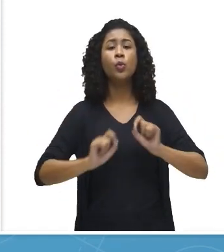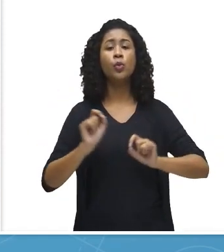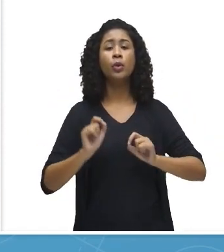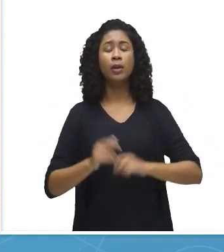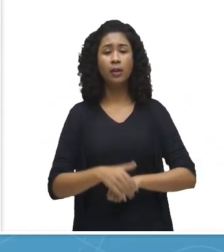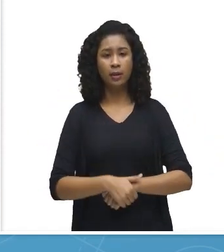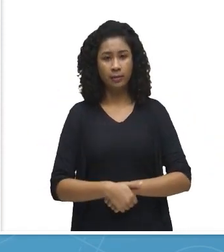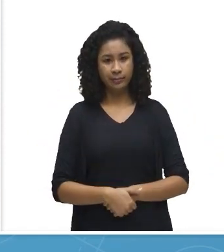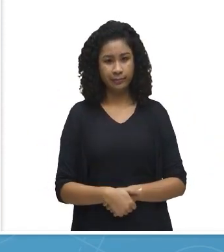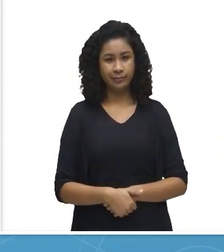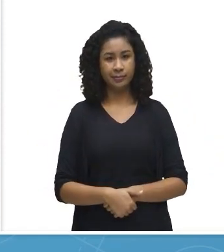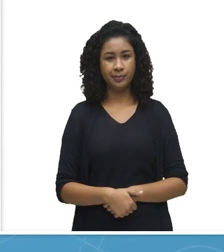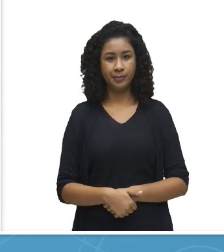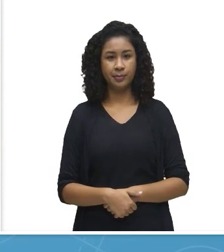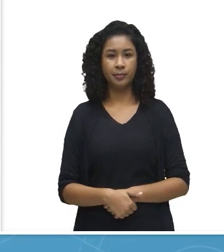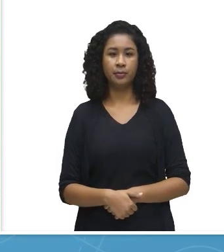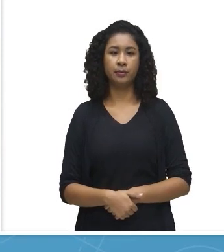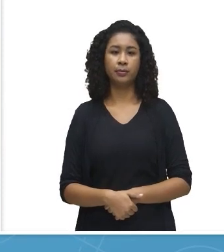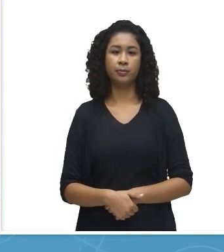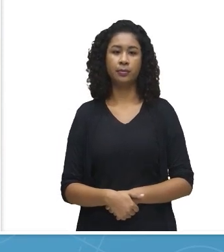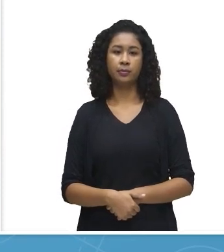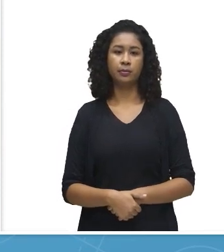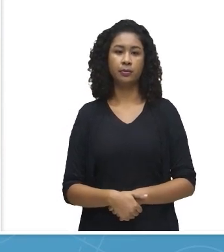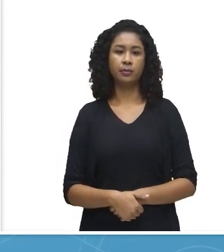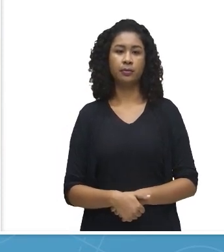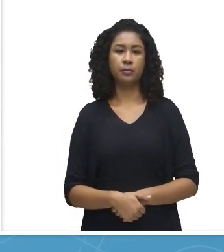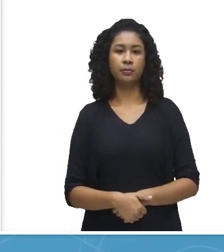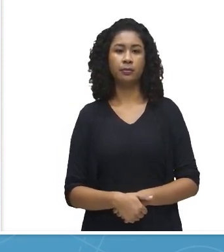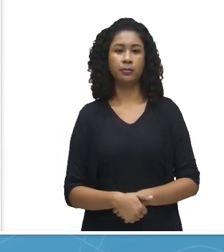verdade, o modelo